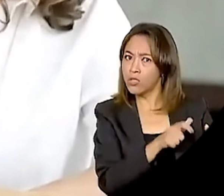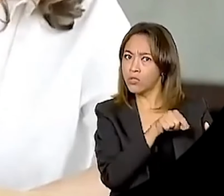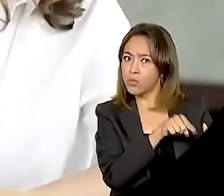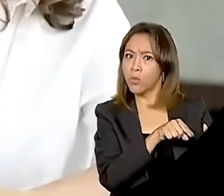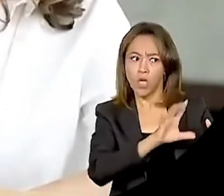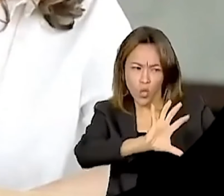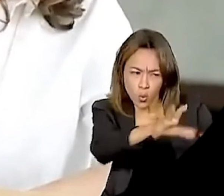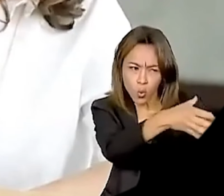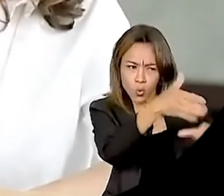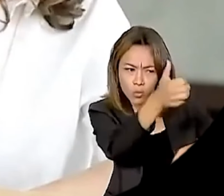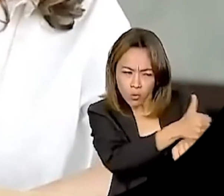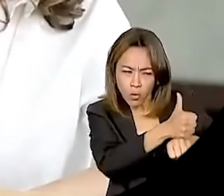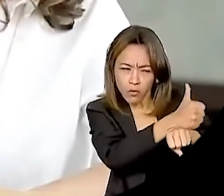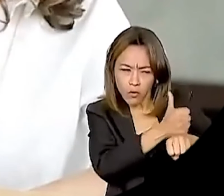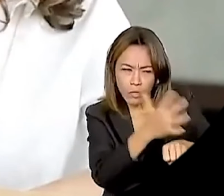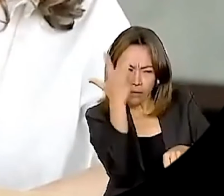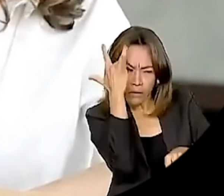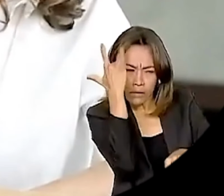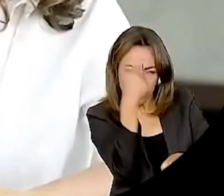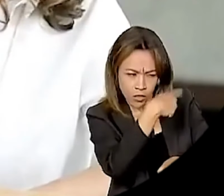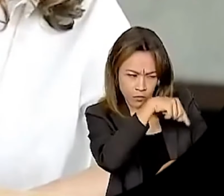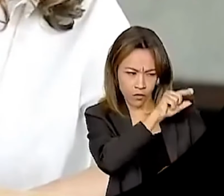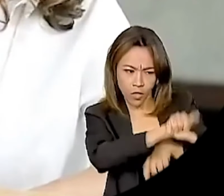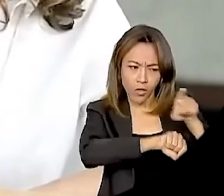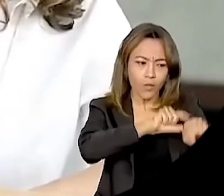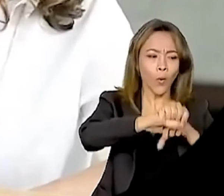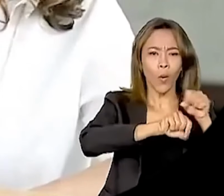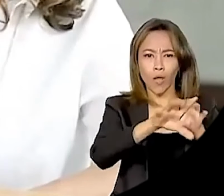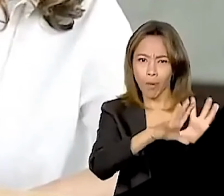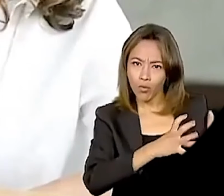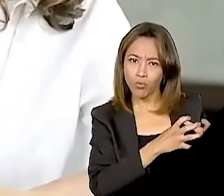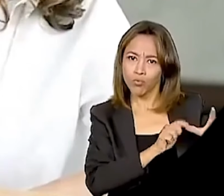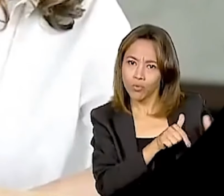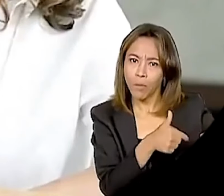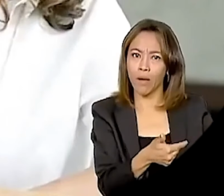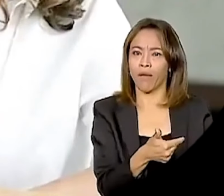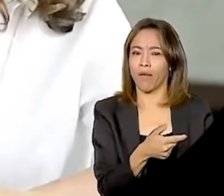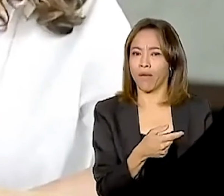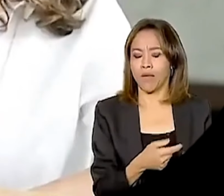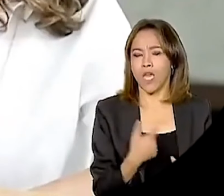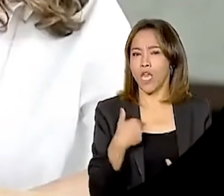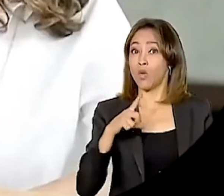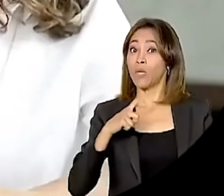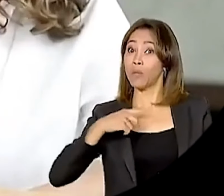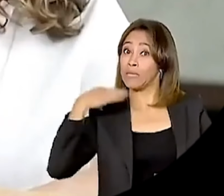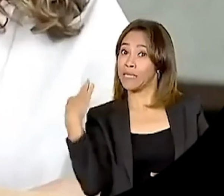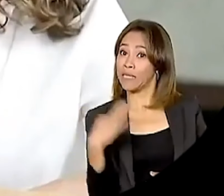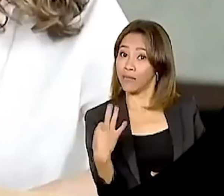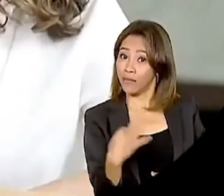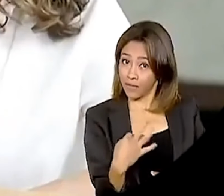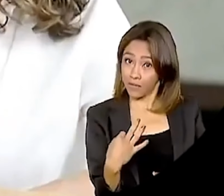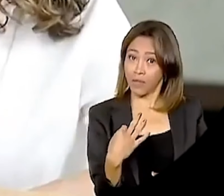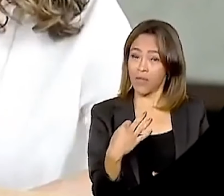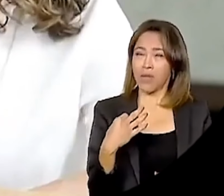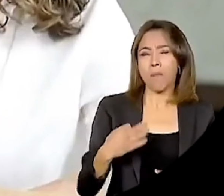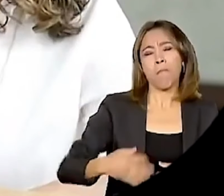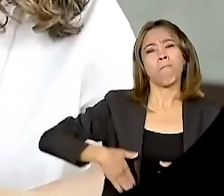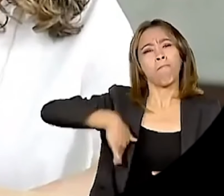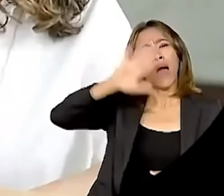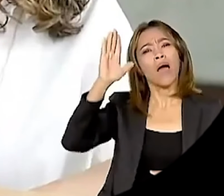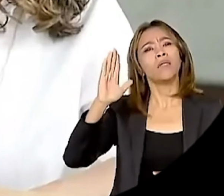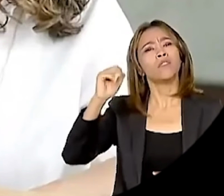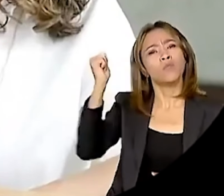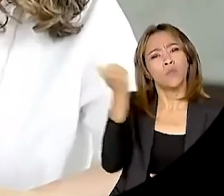de governo, é obrigação, completou Lula. Então, enquanto Lula falava sobre acabar com a fome até o final de seu mandato,